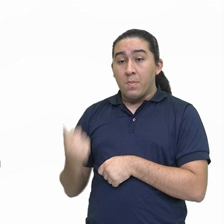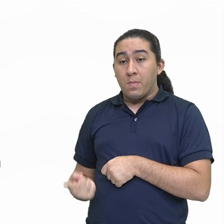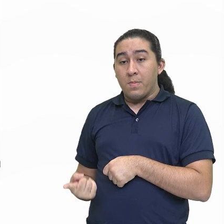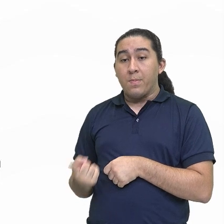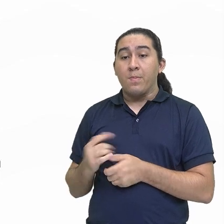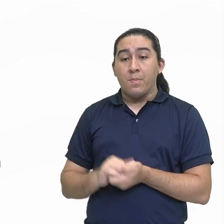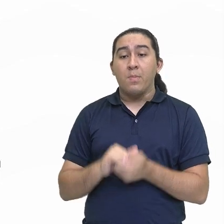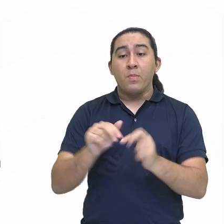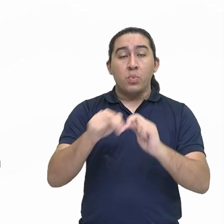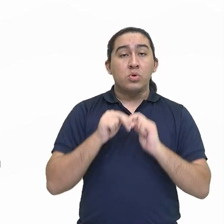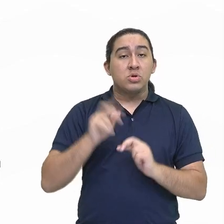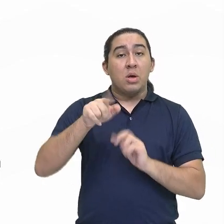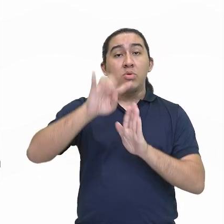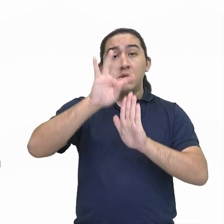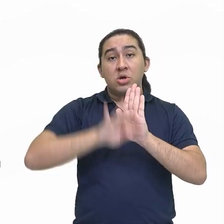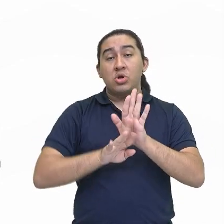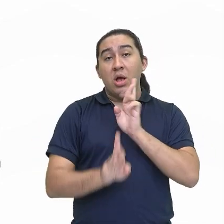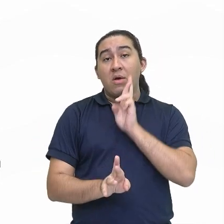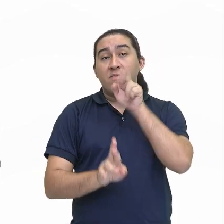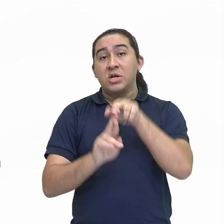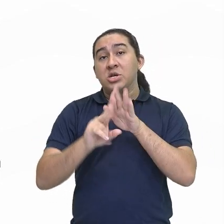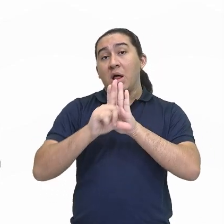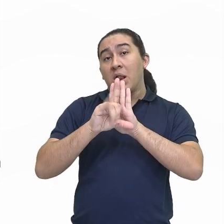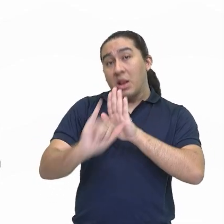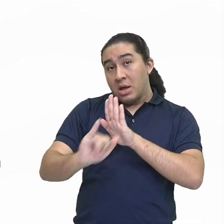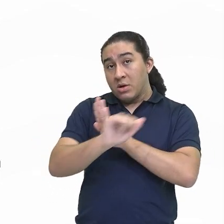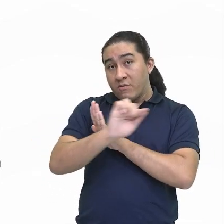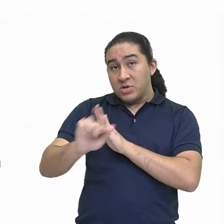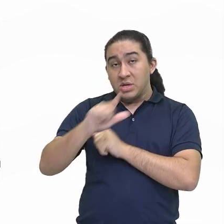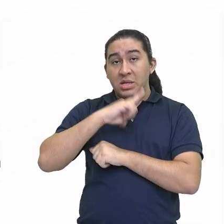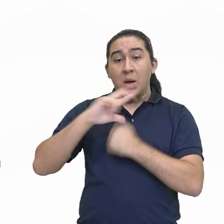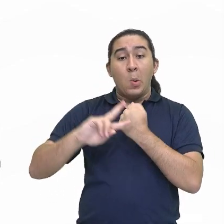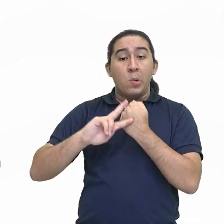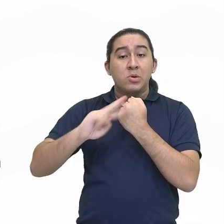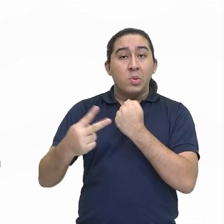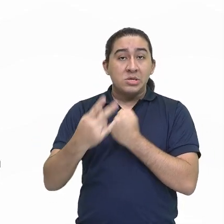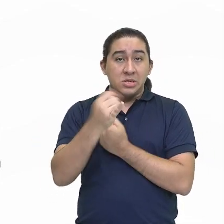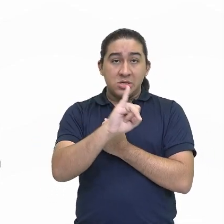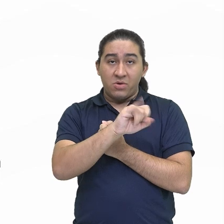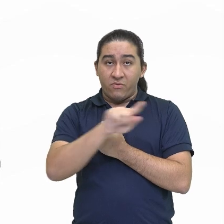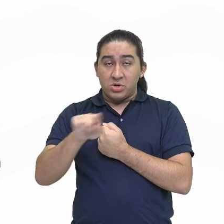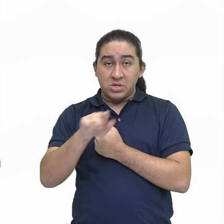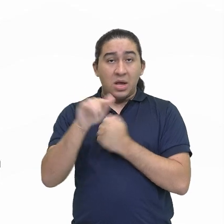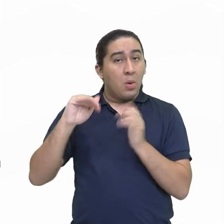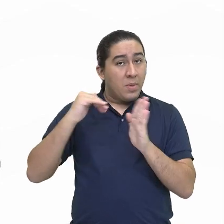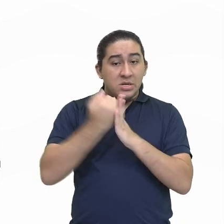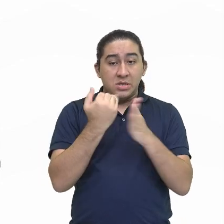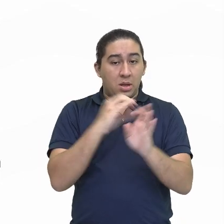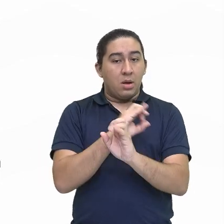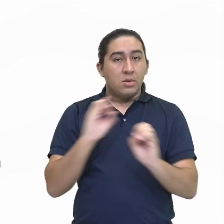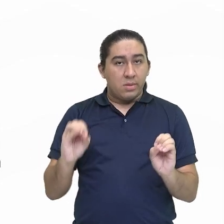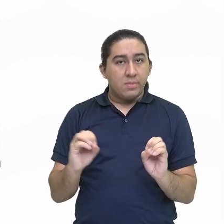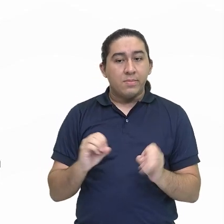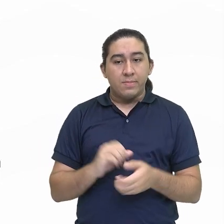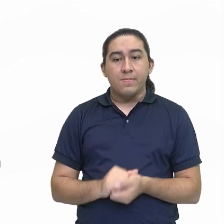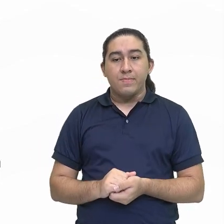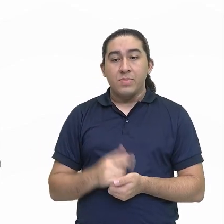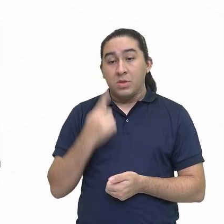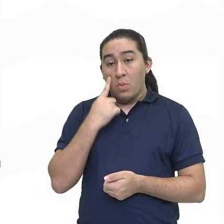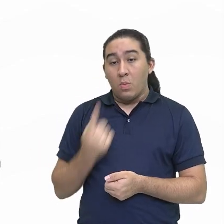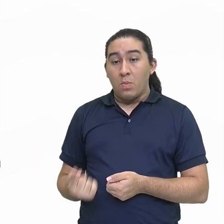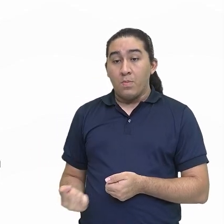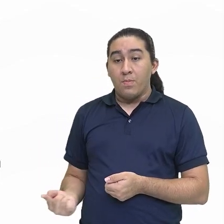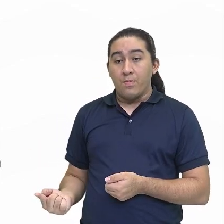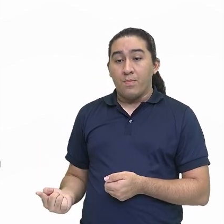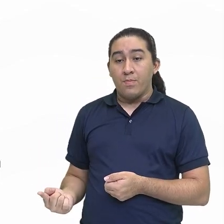fato está relacionado à lei, você vai ter consequências caso não cumpra isso, está aí indicando o que